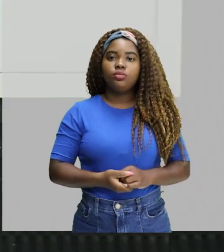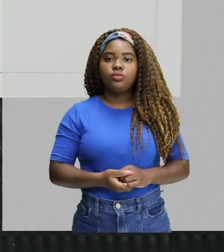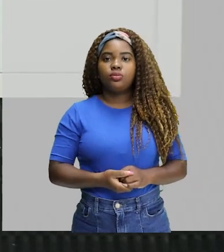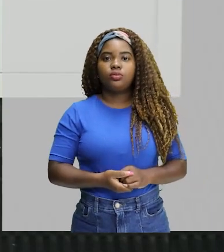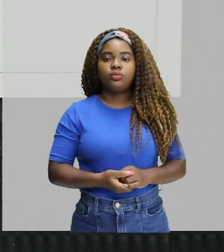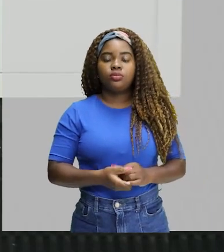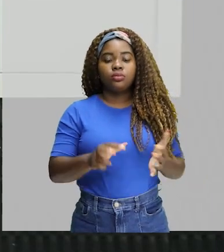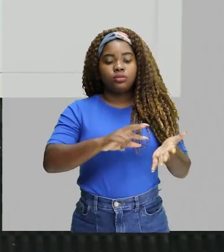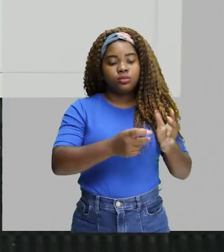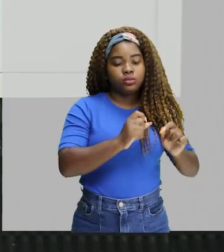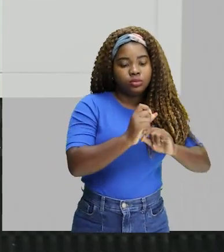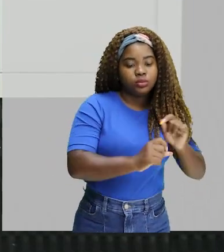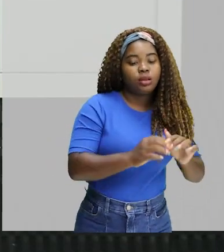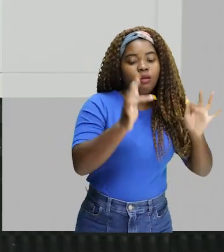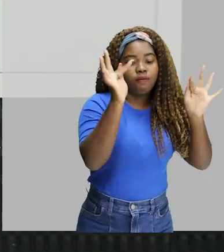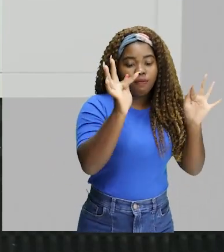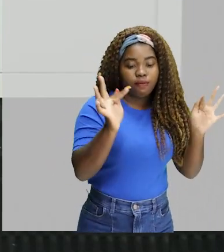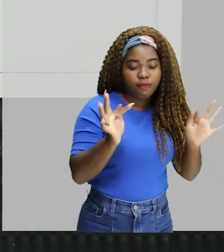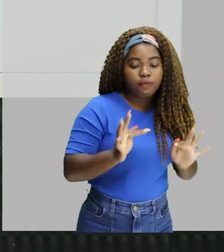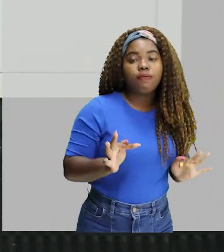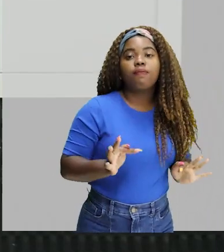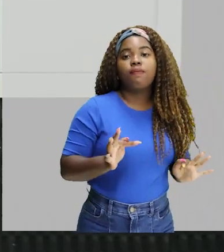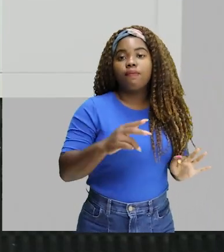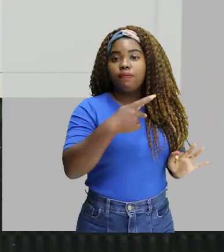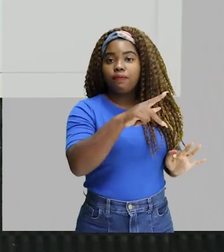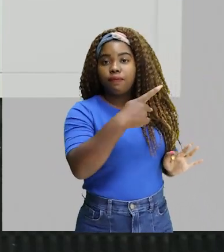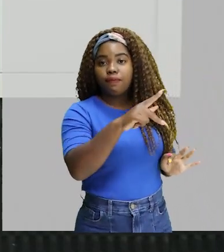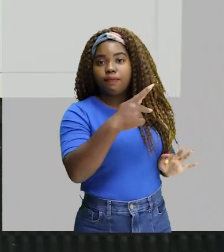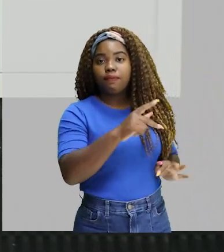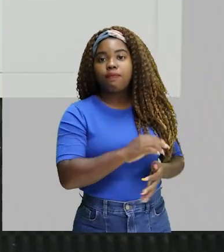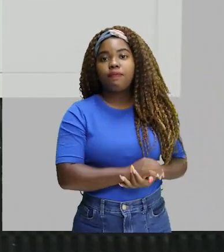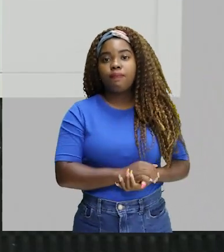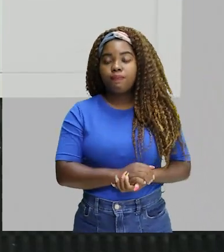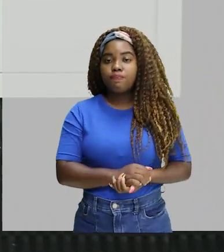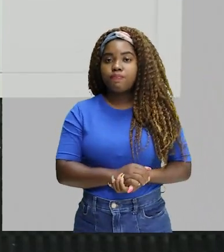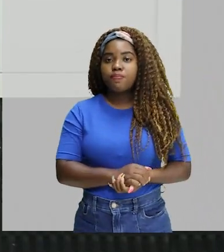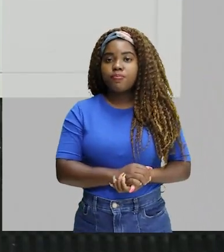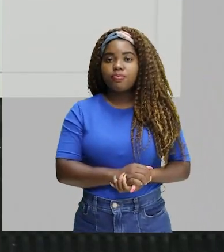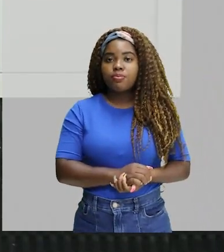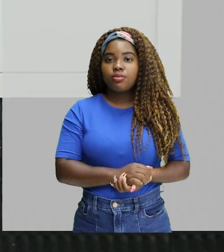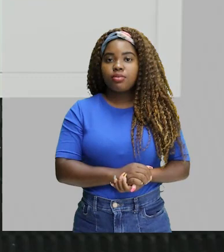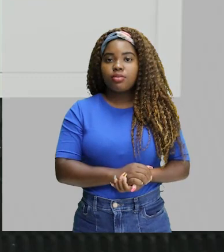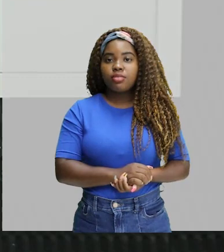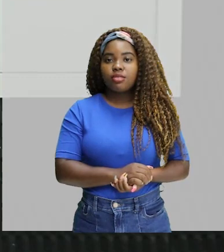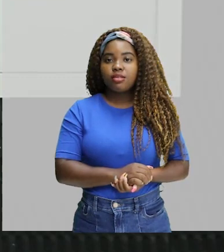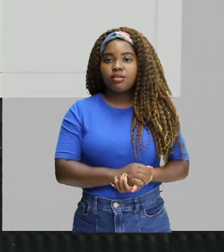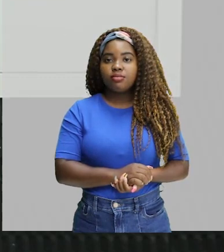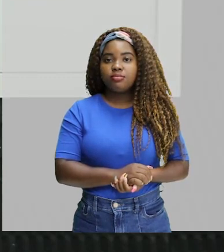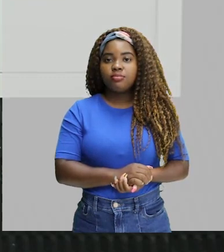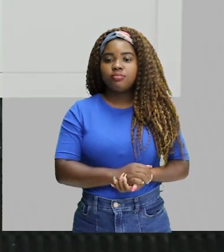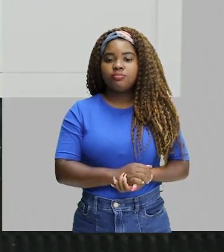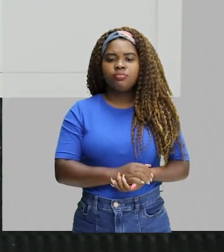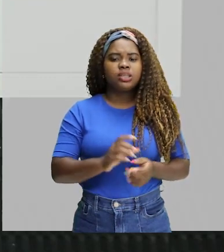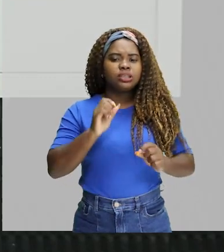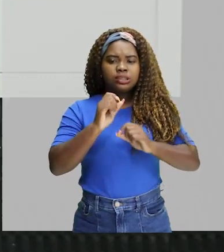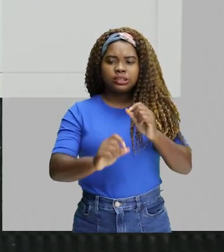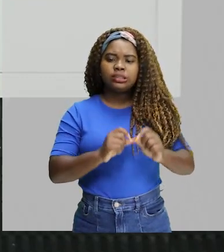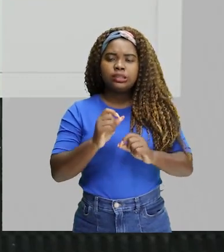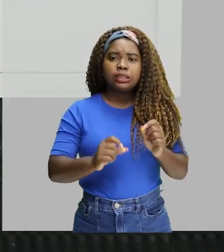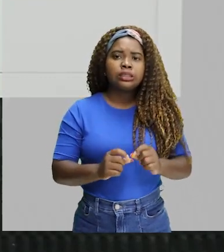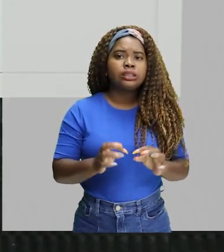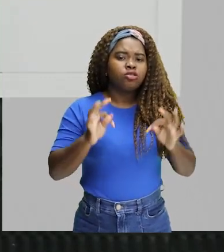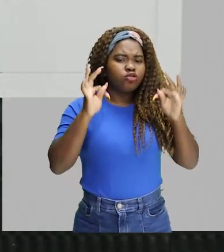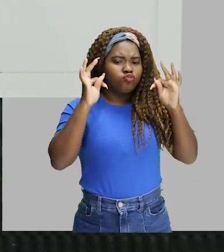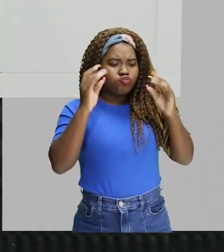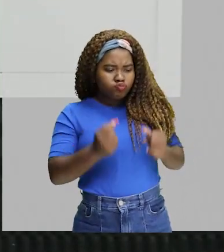ou seja, a felicidade. Este ser humano, para ele ser completo, este ser humano, para ele ter